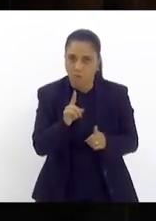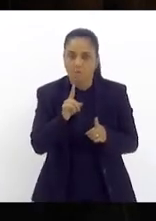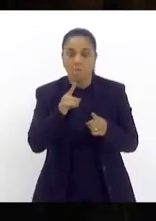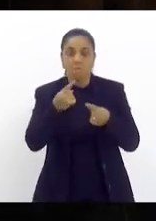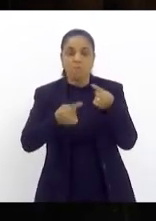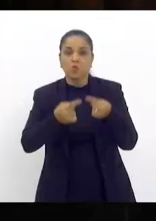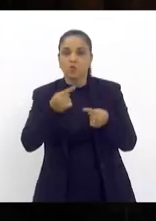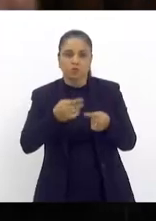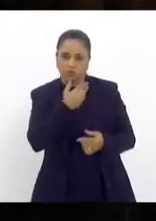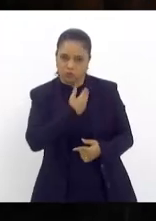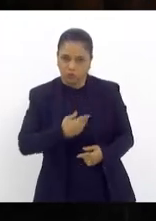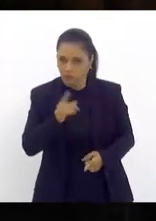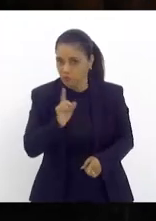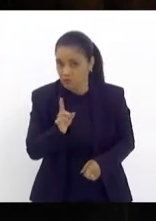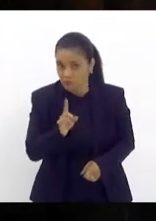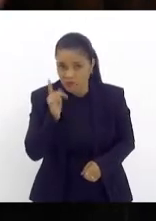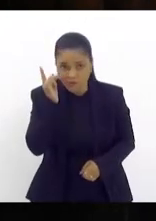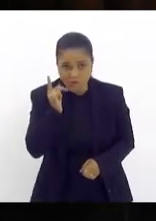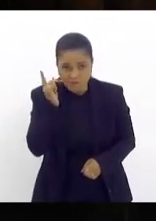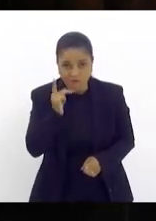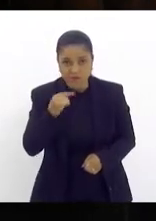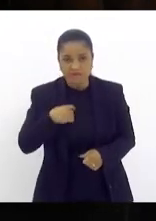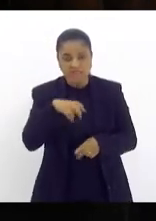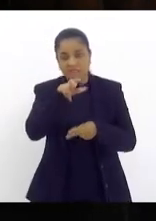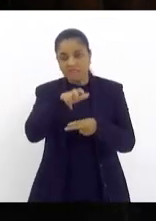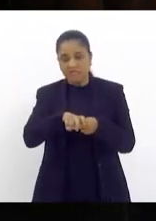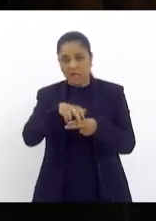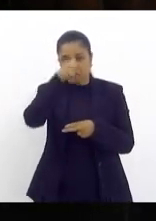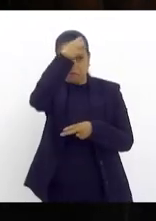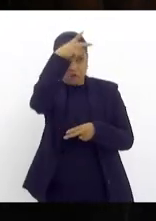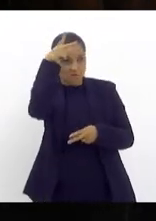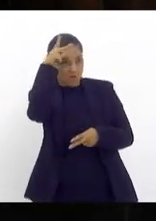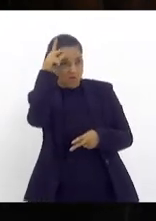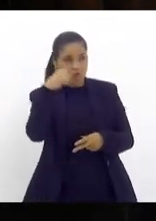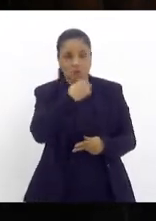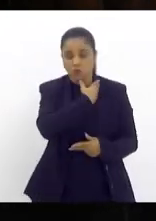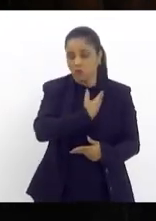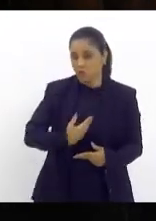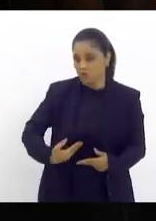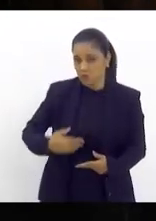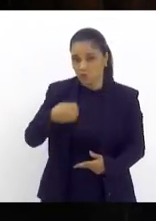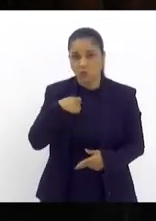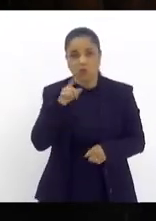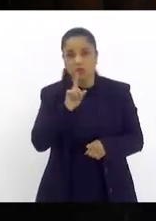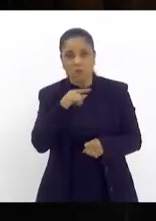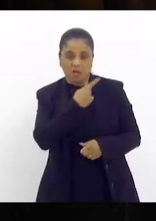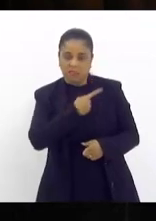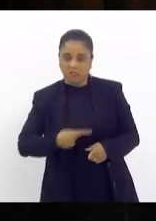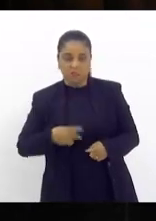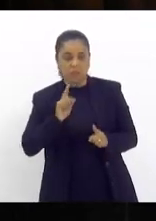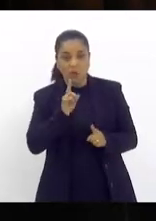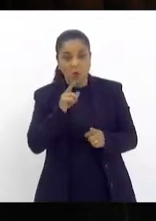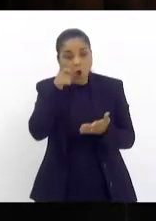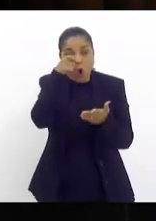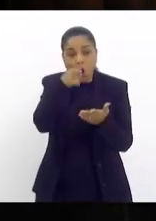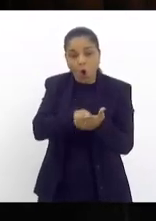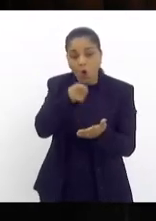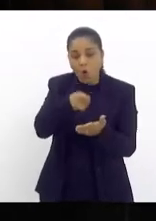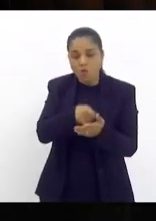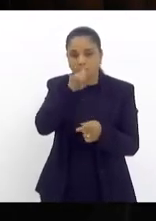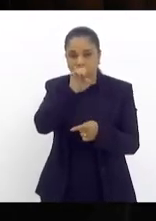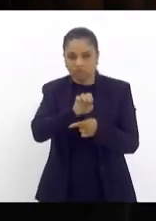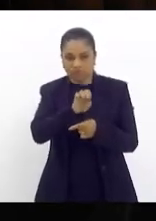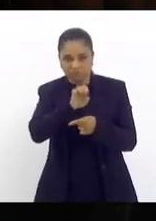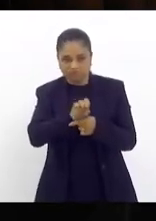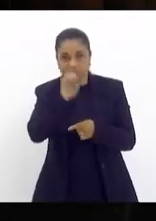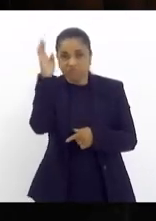porque qualquer um que está sentado na cadeira de prefeito, governador, presidente, é bonzinho. Isso é uma obrigação do Estado brasileiro para